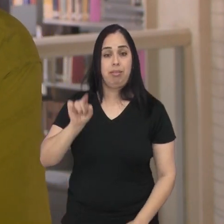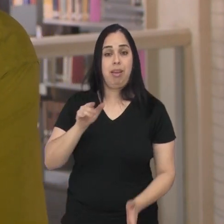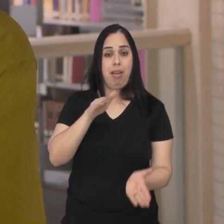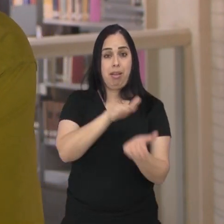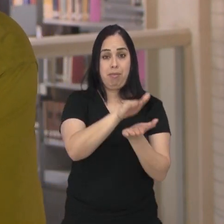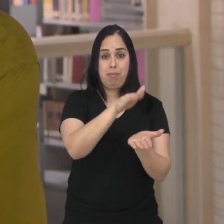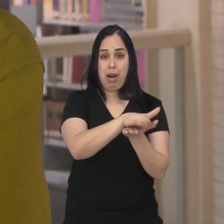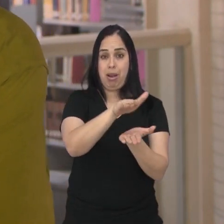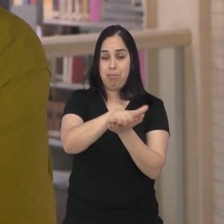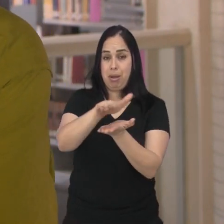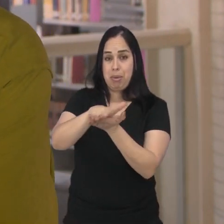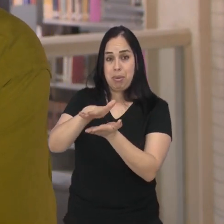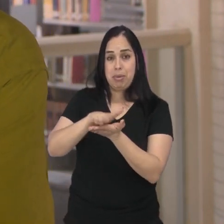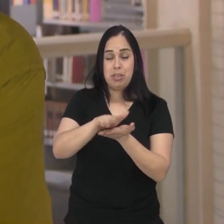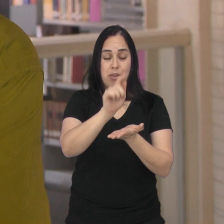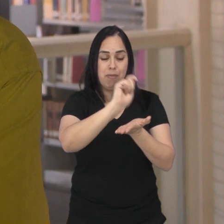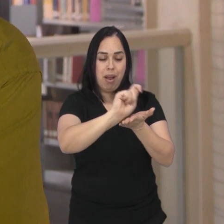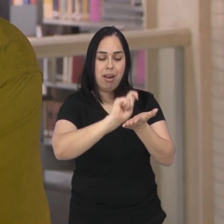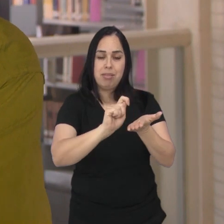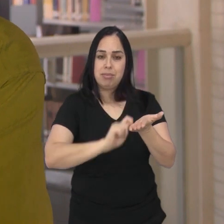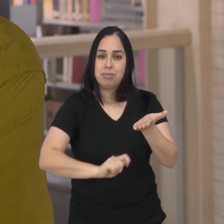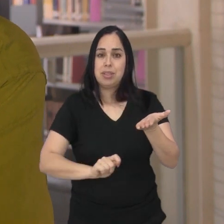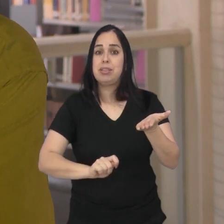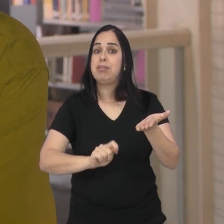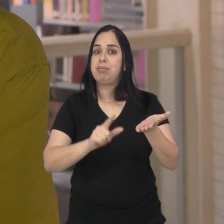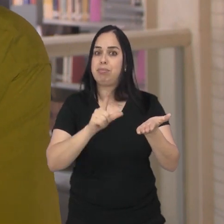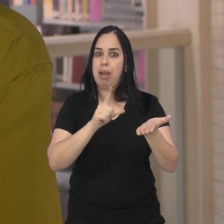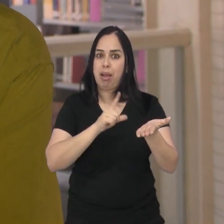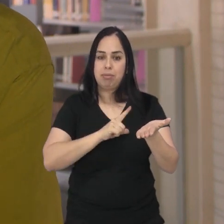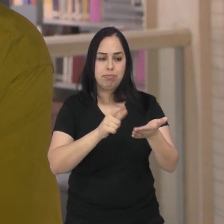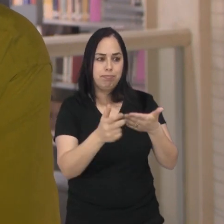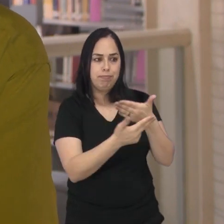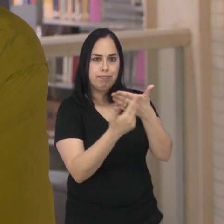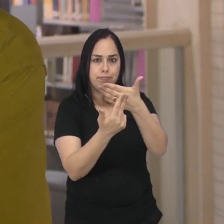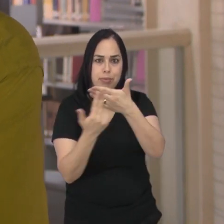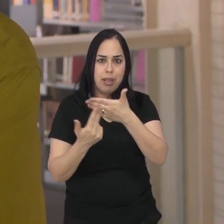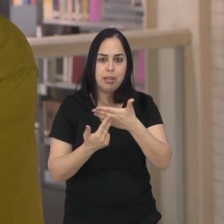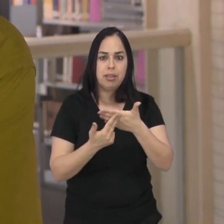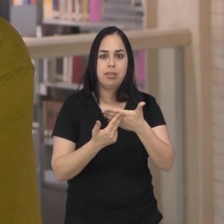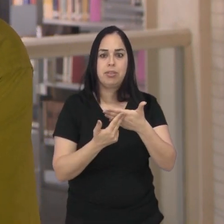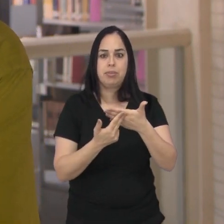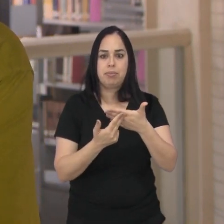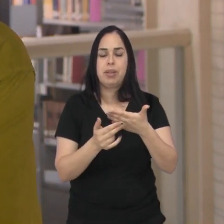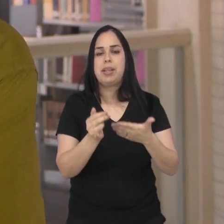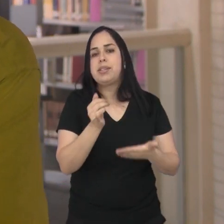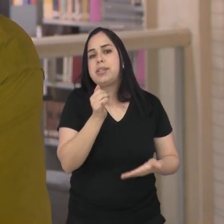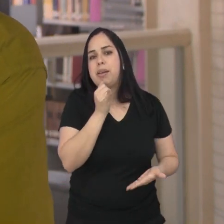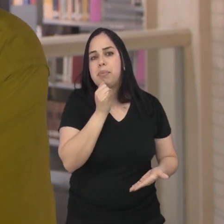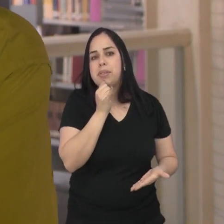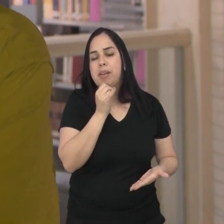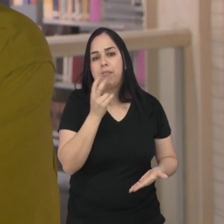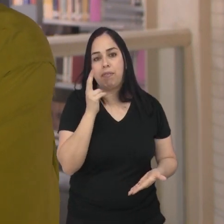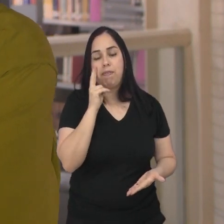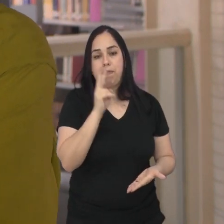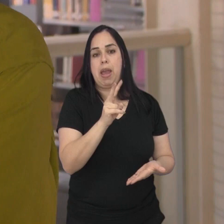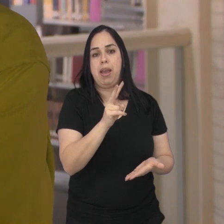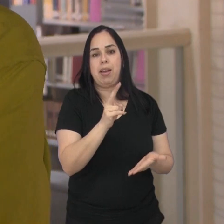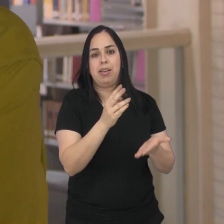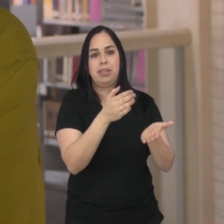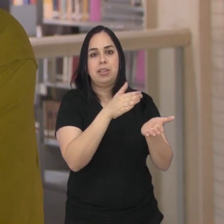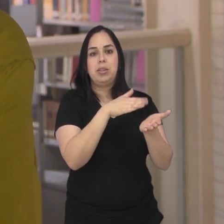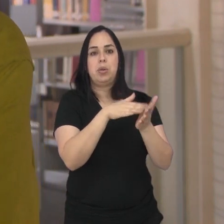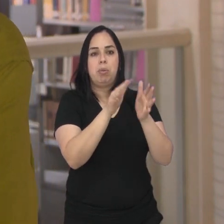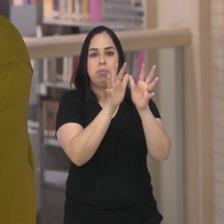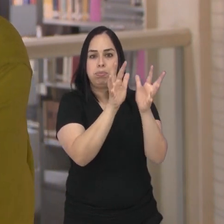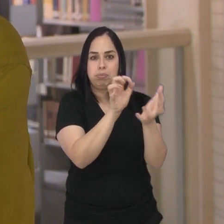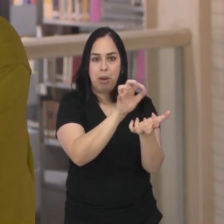a publicação de diversos escritores. Você conseguir pela manhã, por exemplo, ver as obras